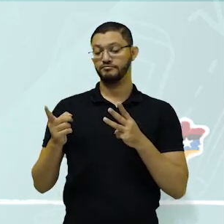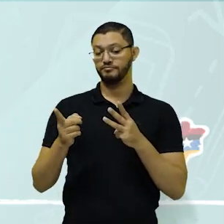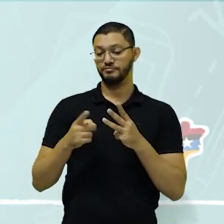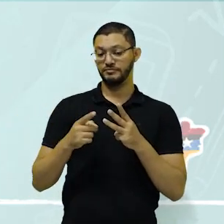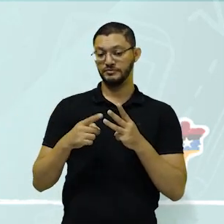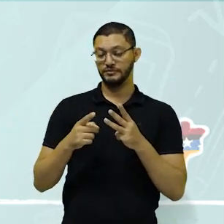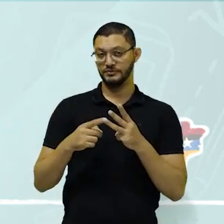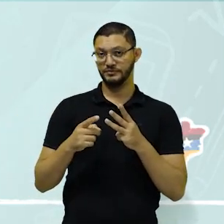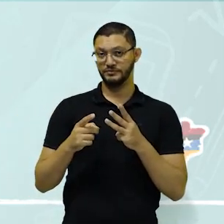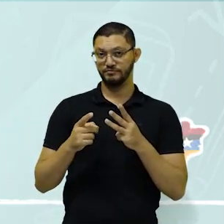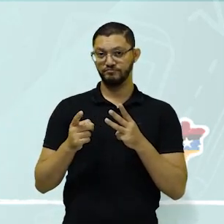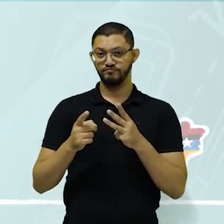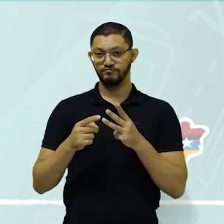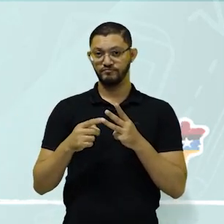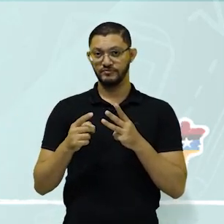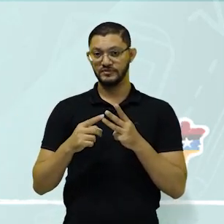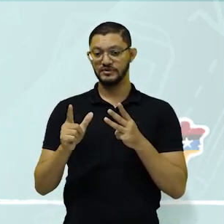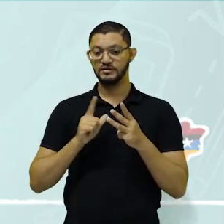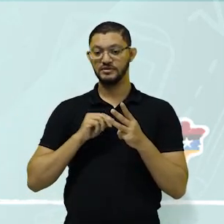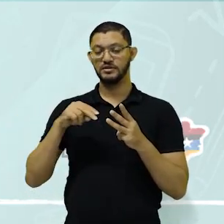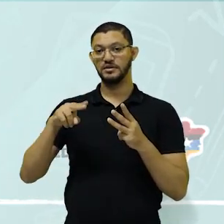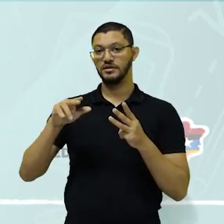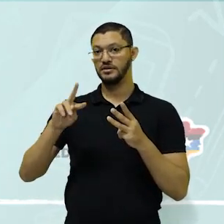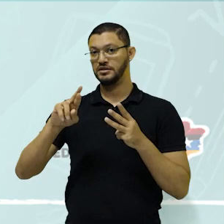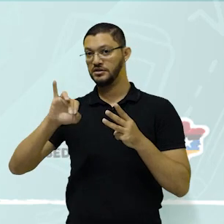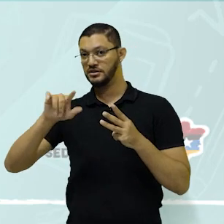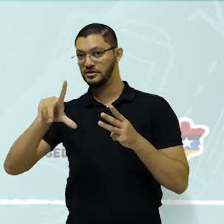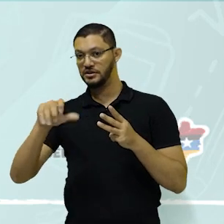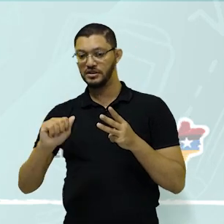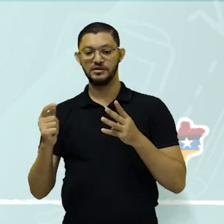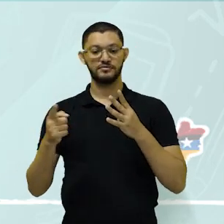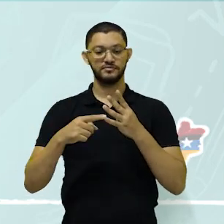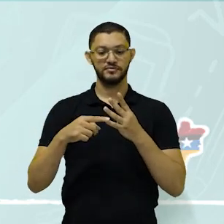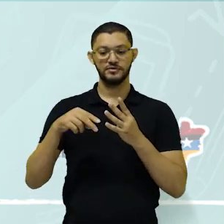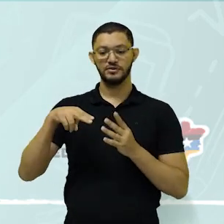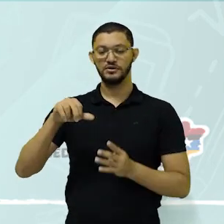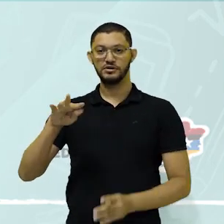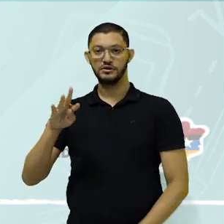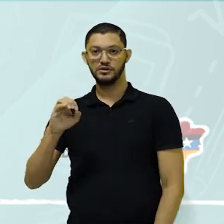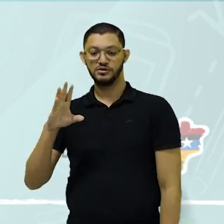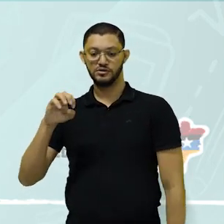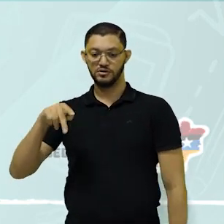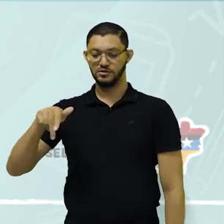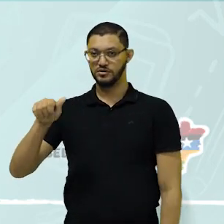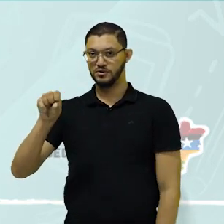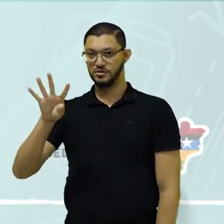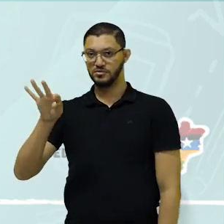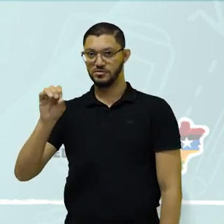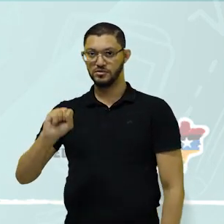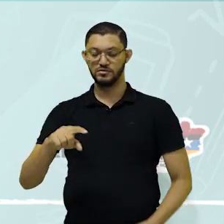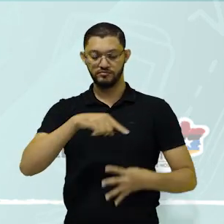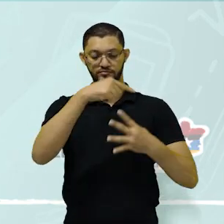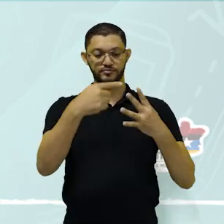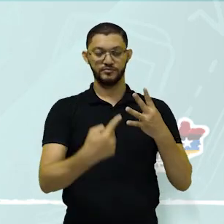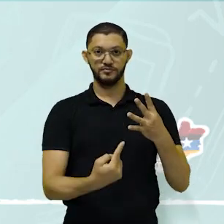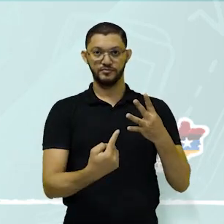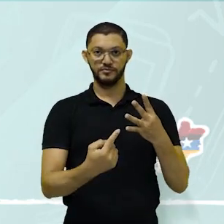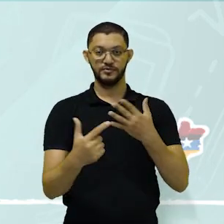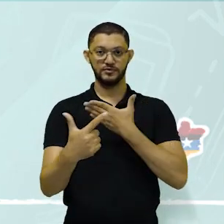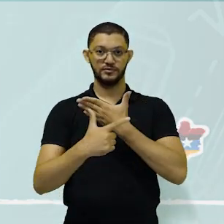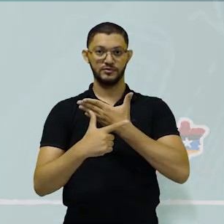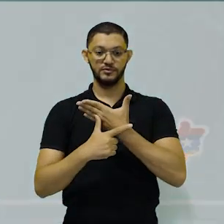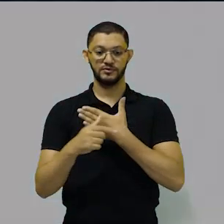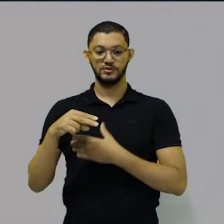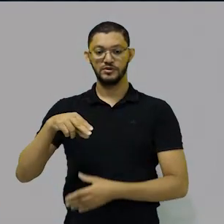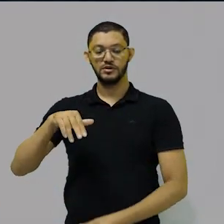amina e além da amida, nós temos a nitrila e os nitrocompostos. Então, esses quatro são as